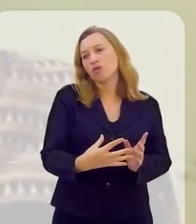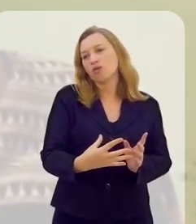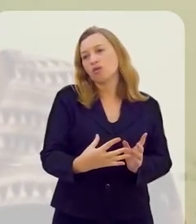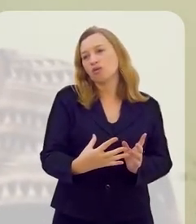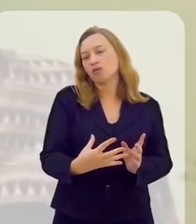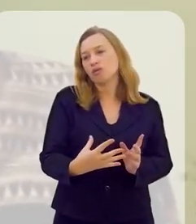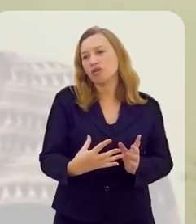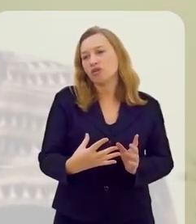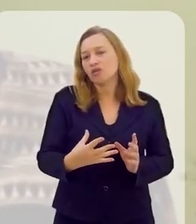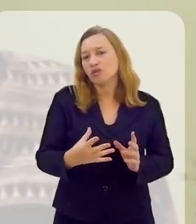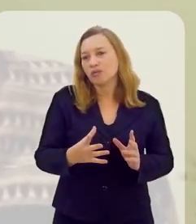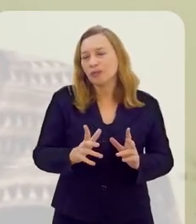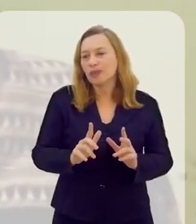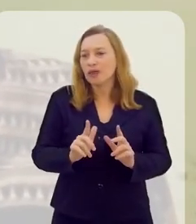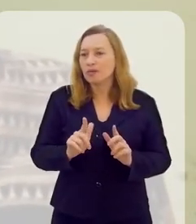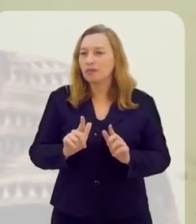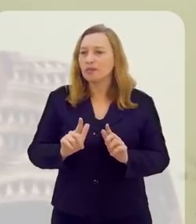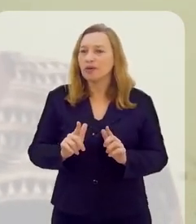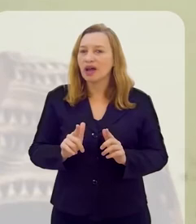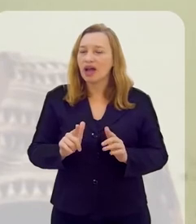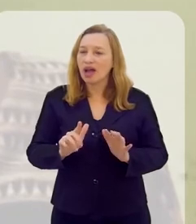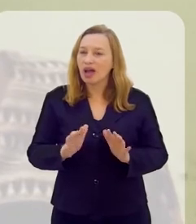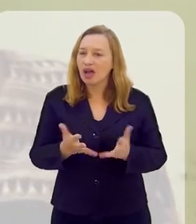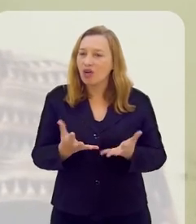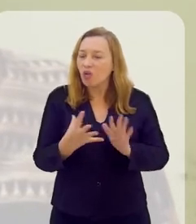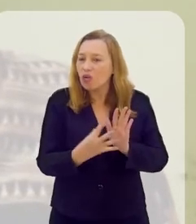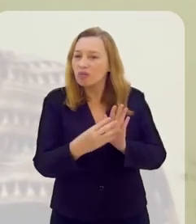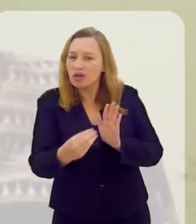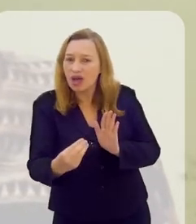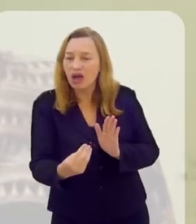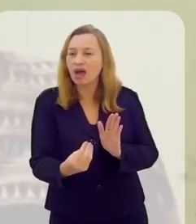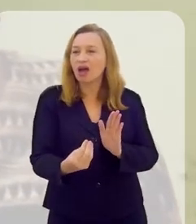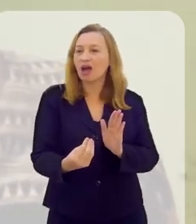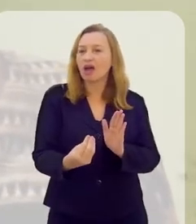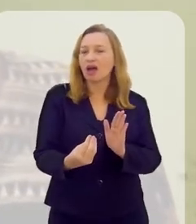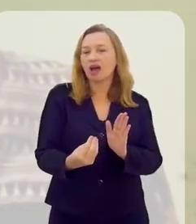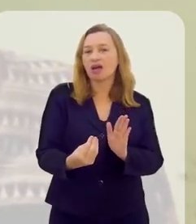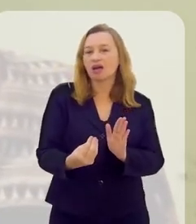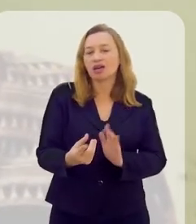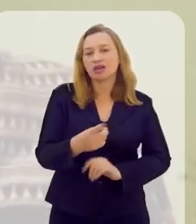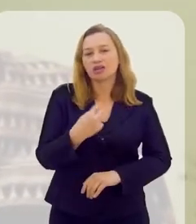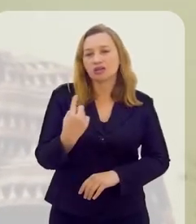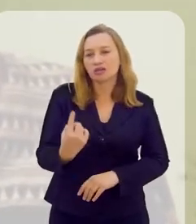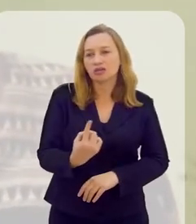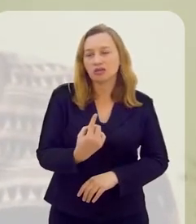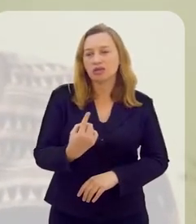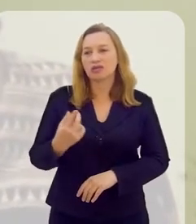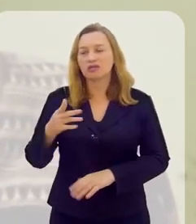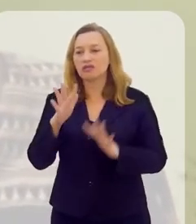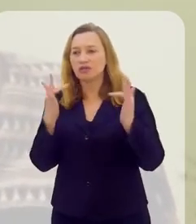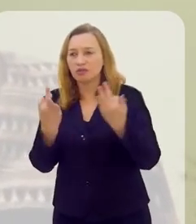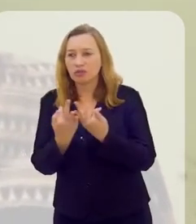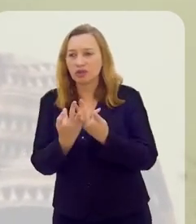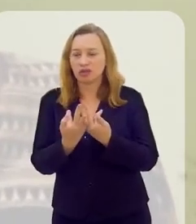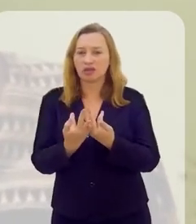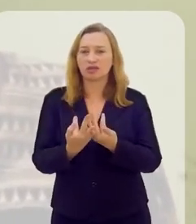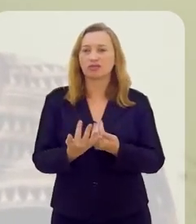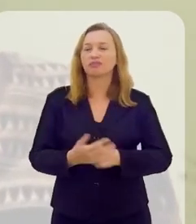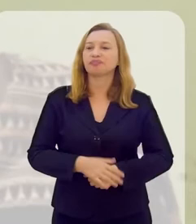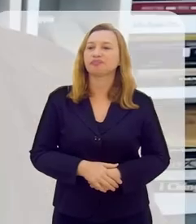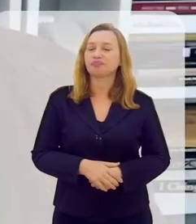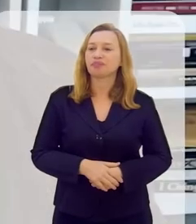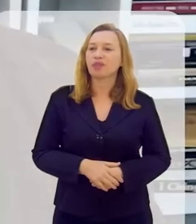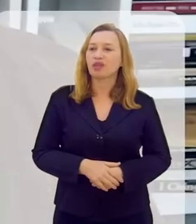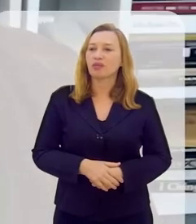essa ascensão, para furar a bolha. Né, na qual nós fomos colocados por a bolha através do